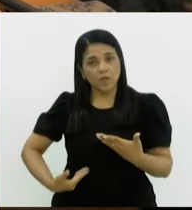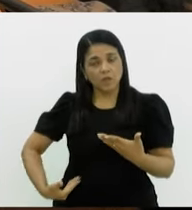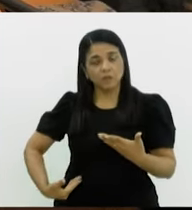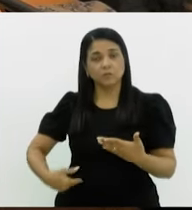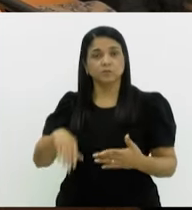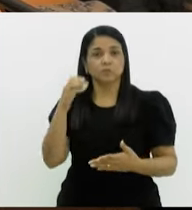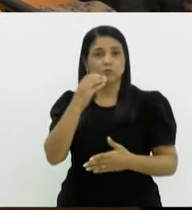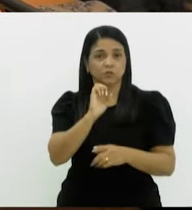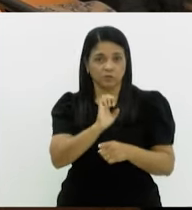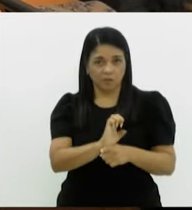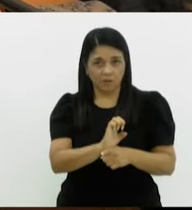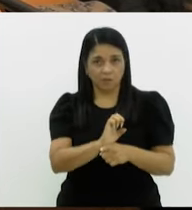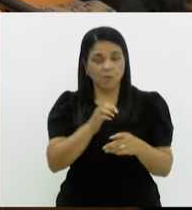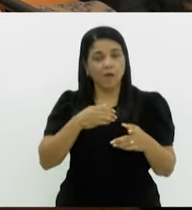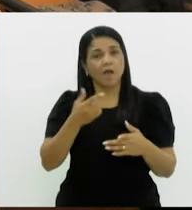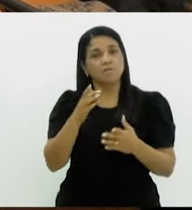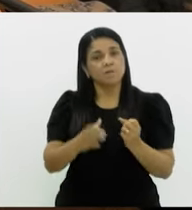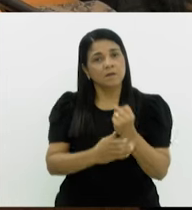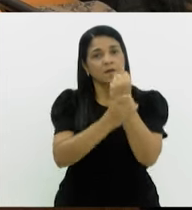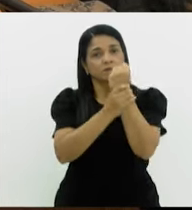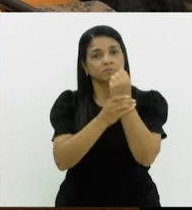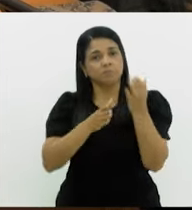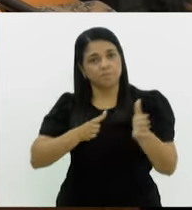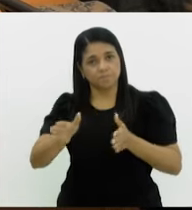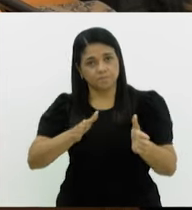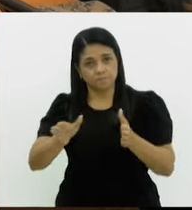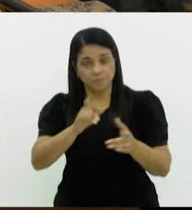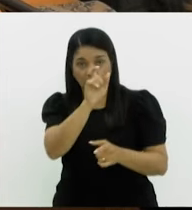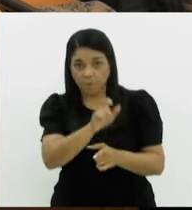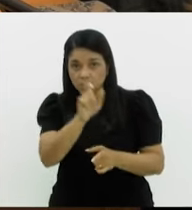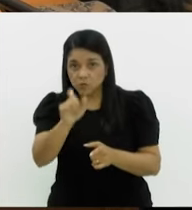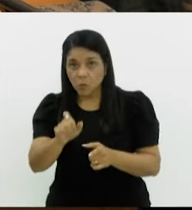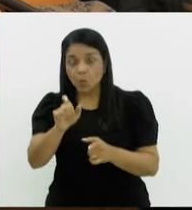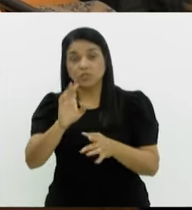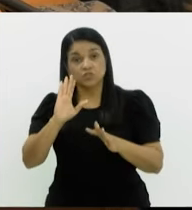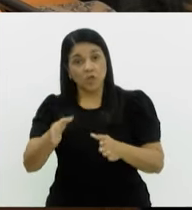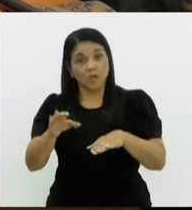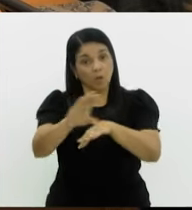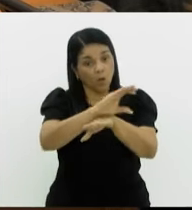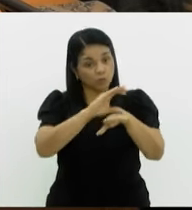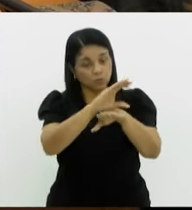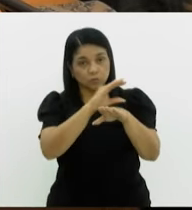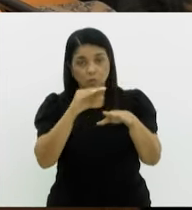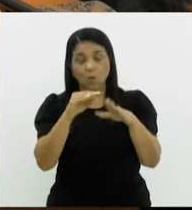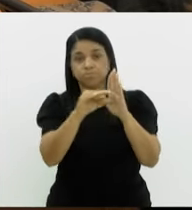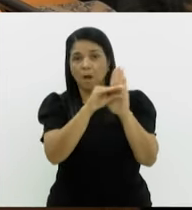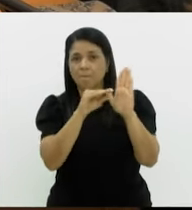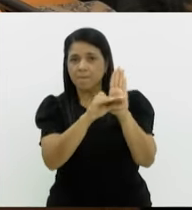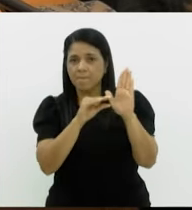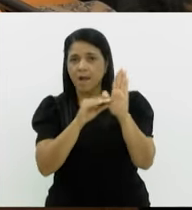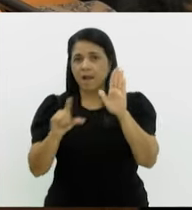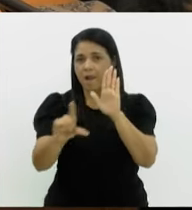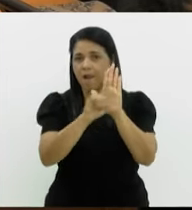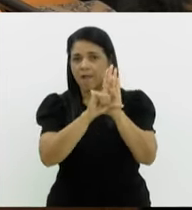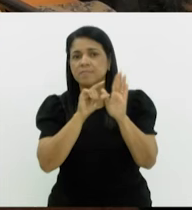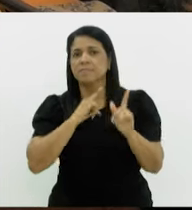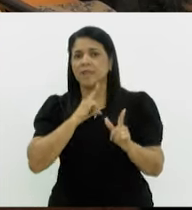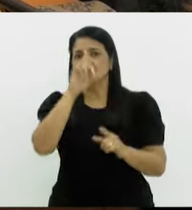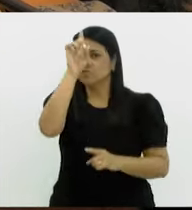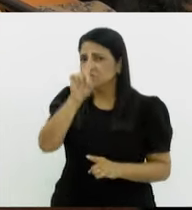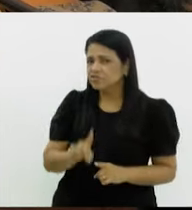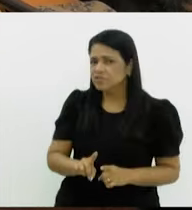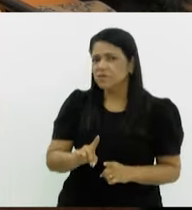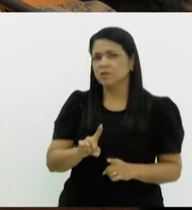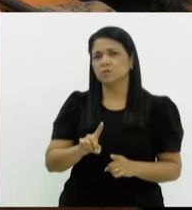para garantir o acesso das pessoas, porque está na Constituição, está na lei, as pessoas têm o direito,